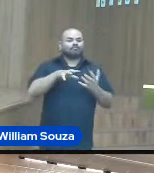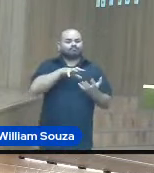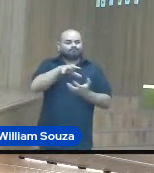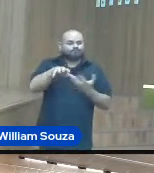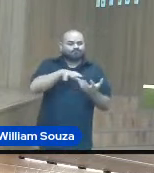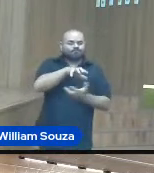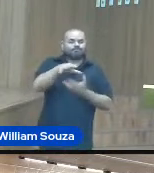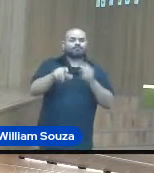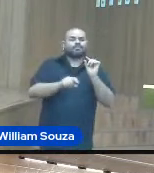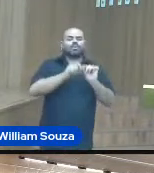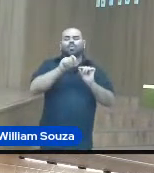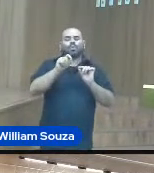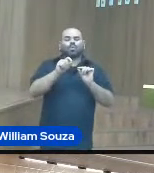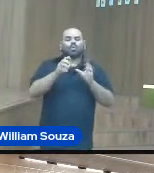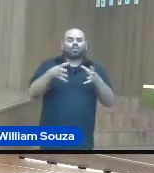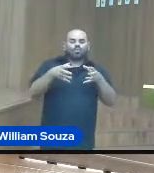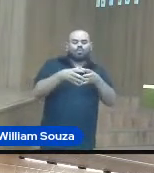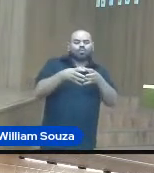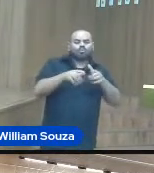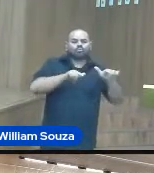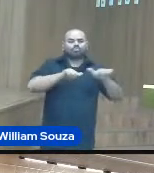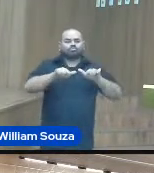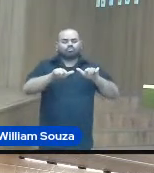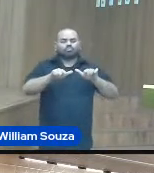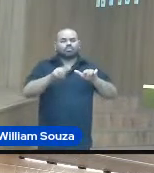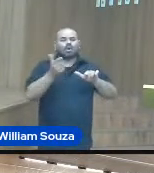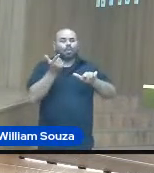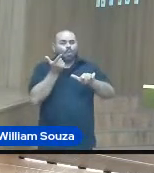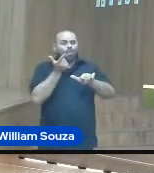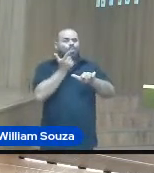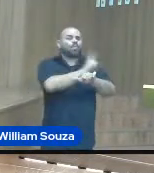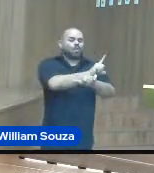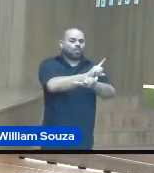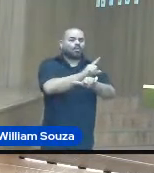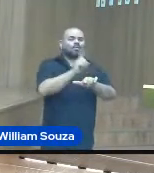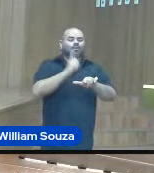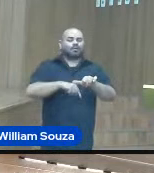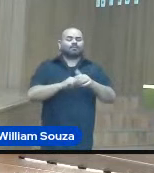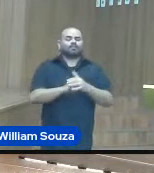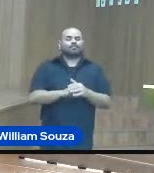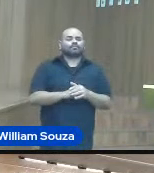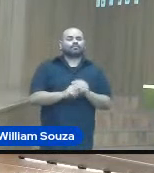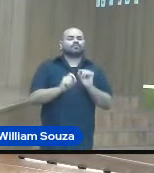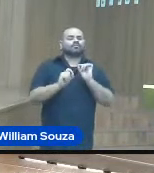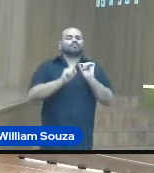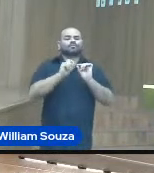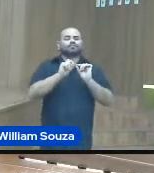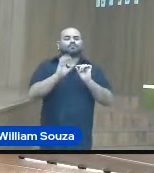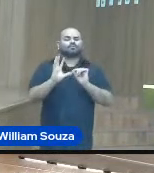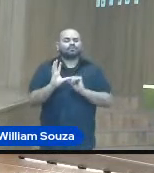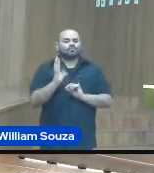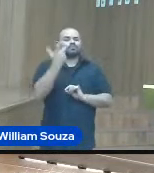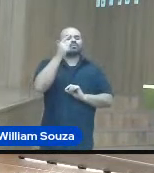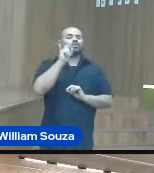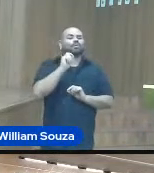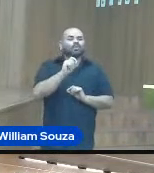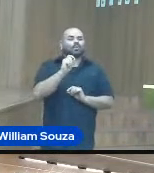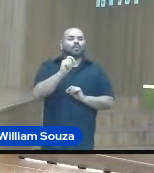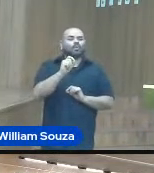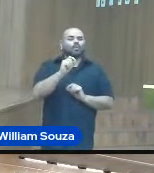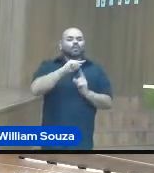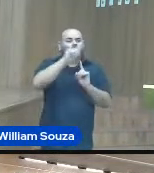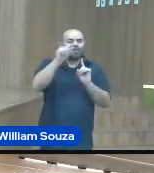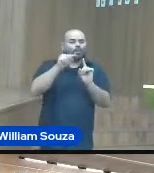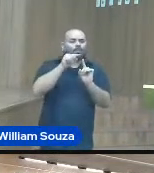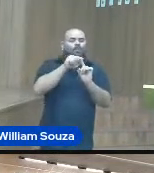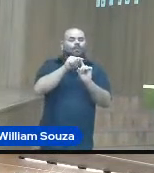a classe trabalhadora foi a grande vencedora, ela acabou trazendo outras perspectivas para os